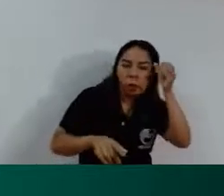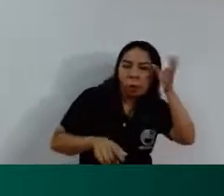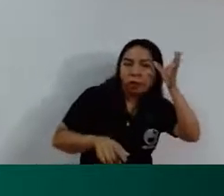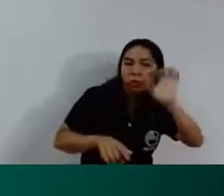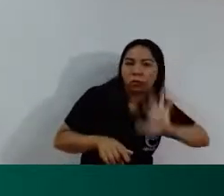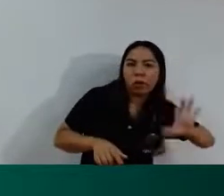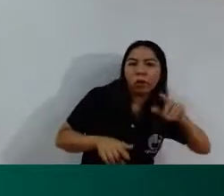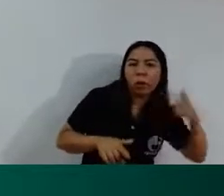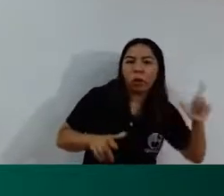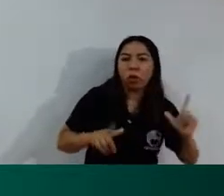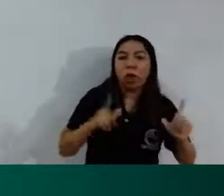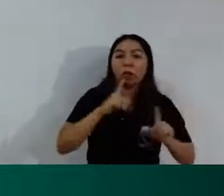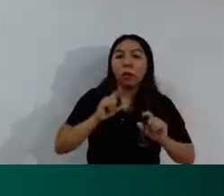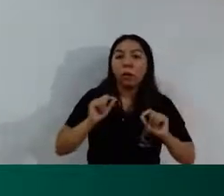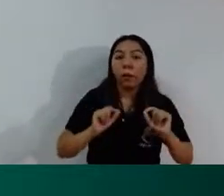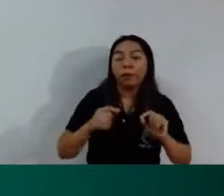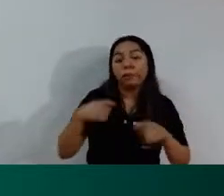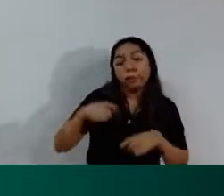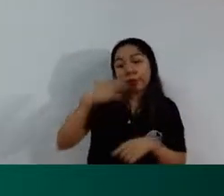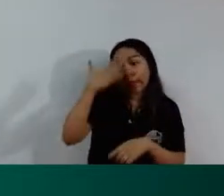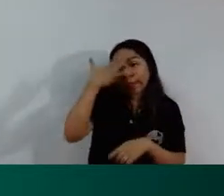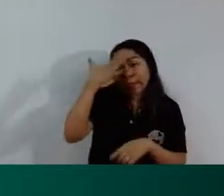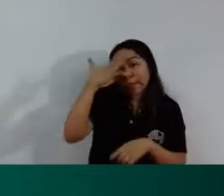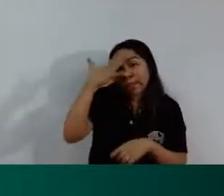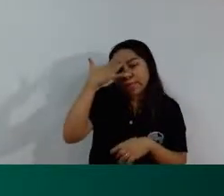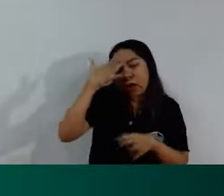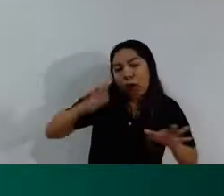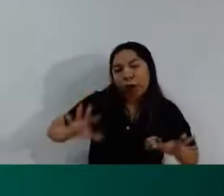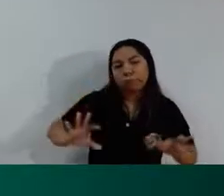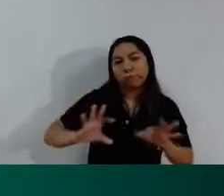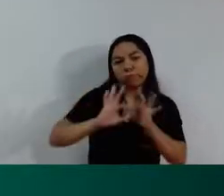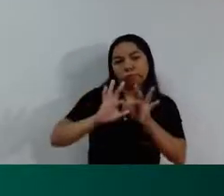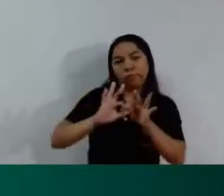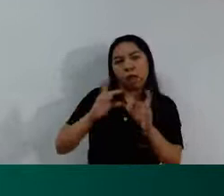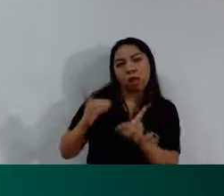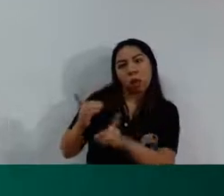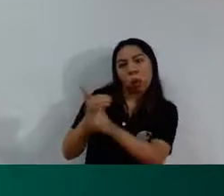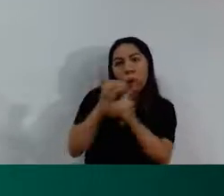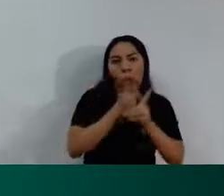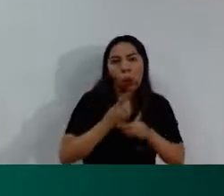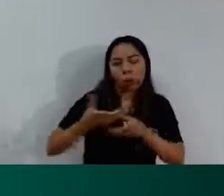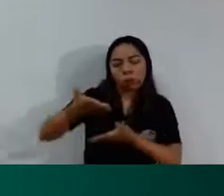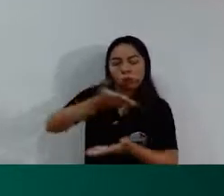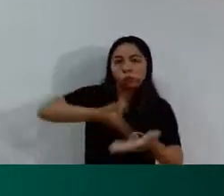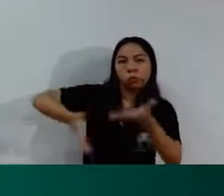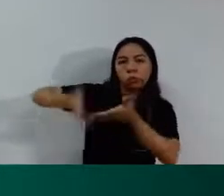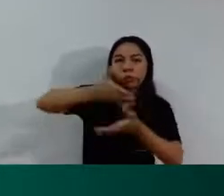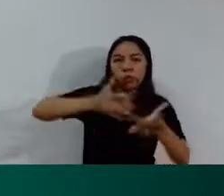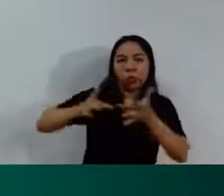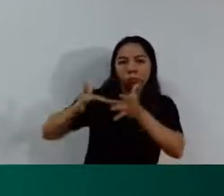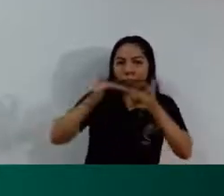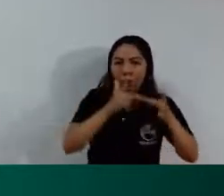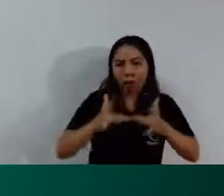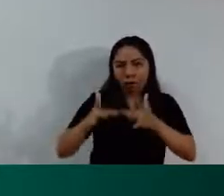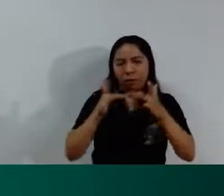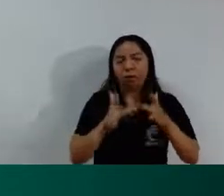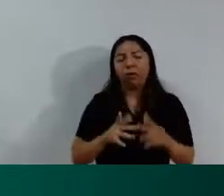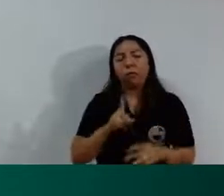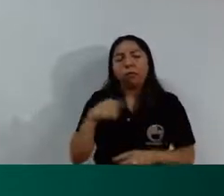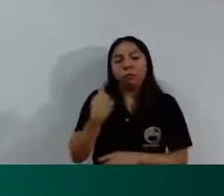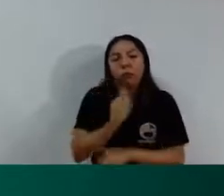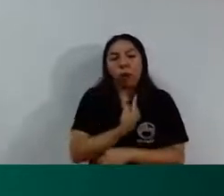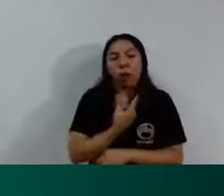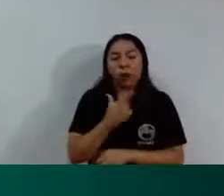tão entender essencialmente é esse momento aqui também como uma medida extensão em que a gente chega